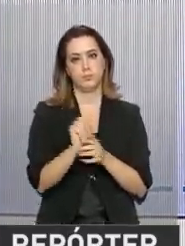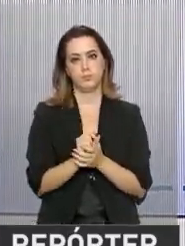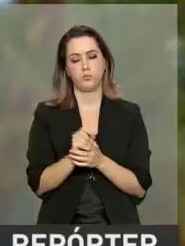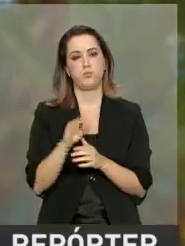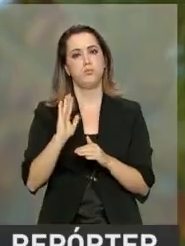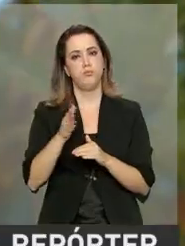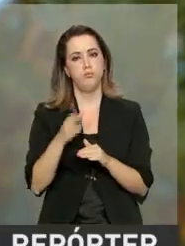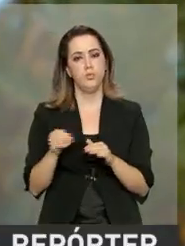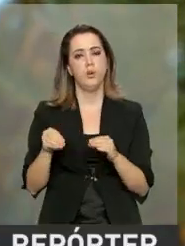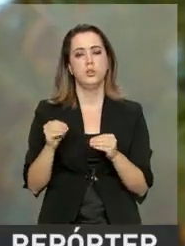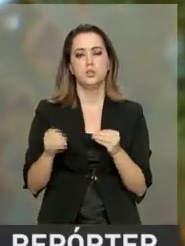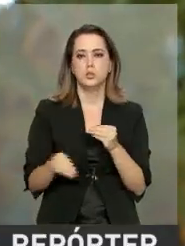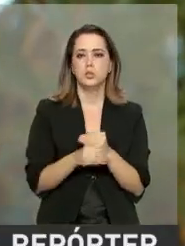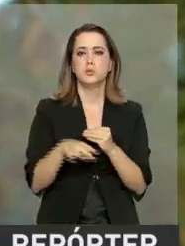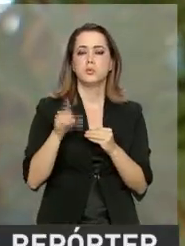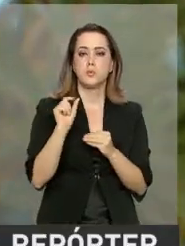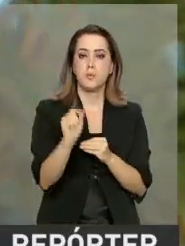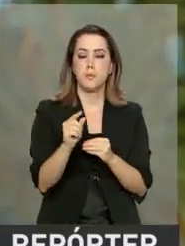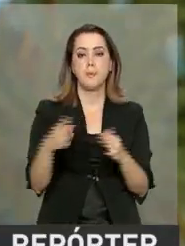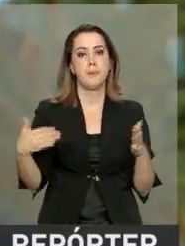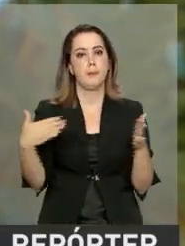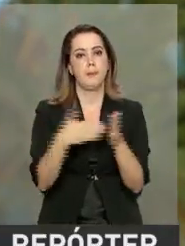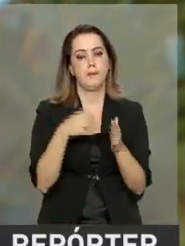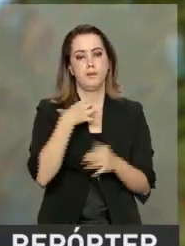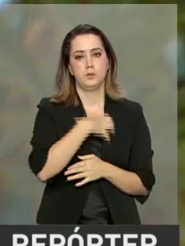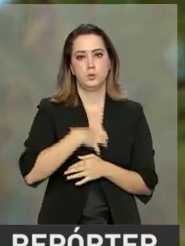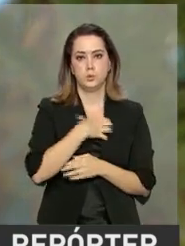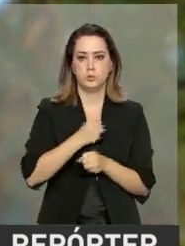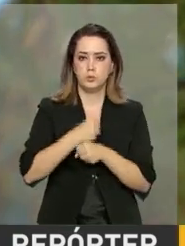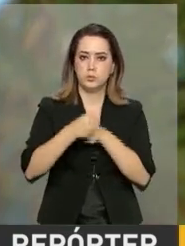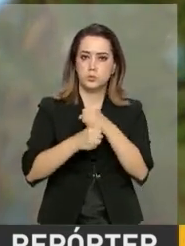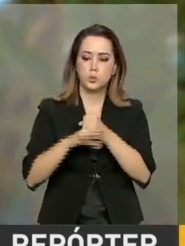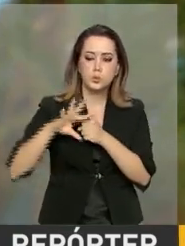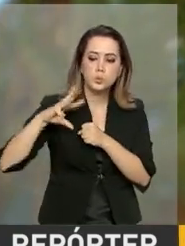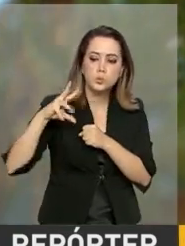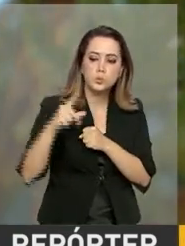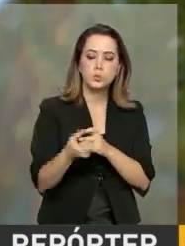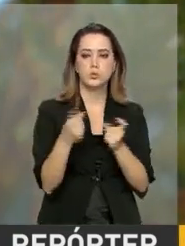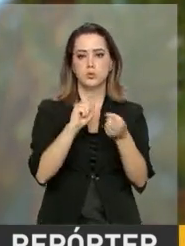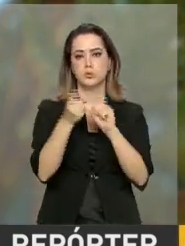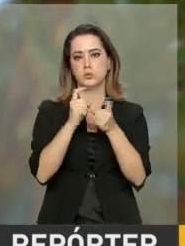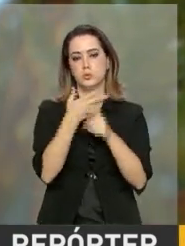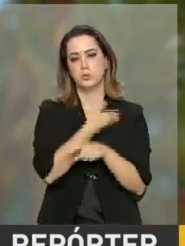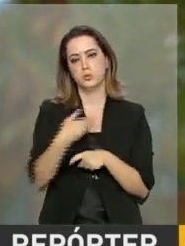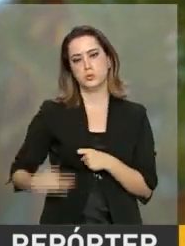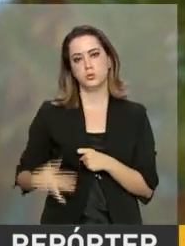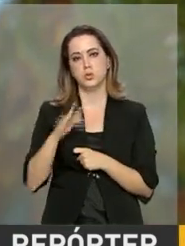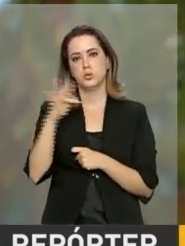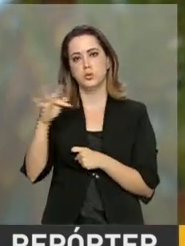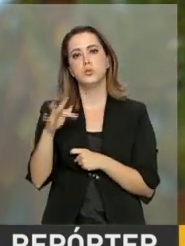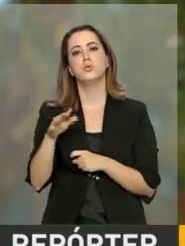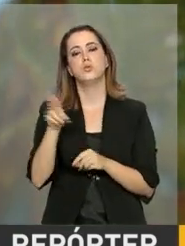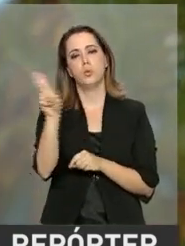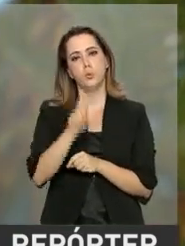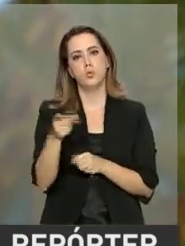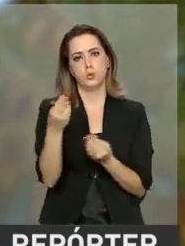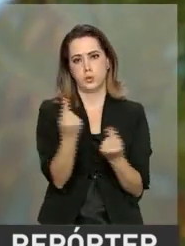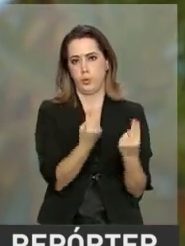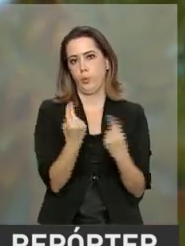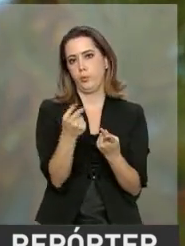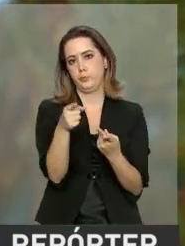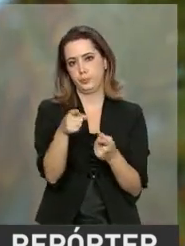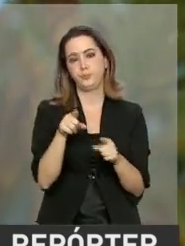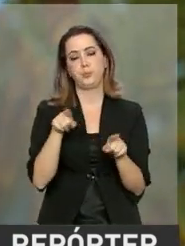implementação a expectativa é que até outubro do ano que vem toda a administração pública adote o sistema além de